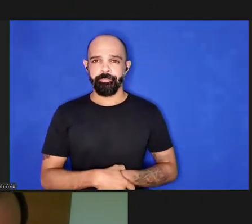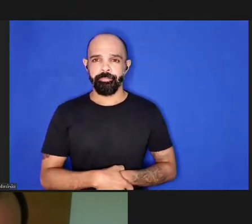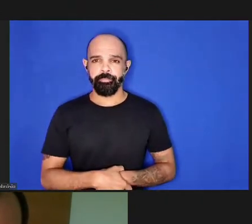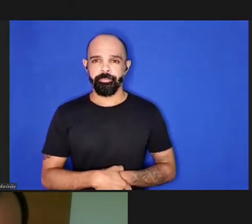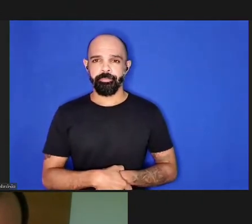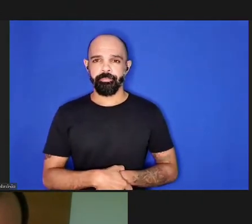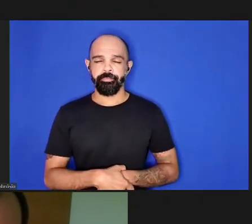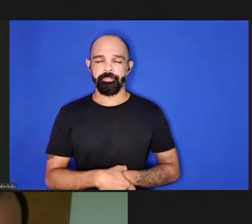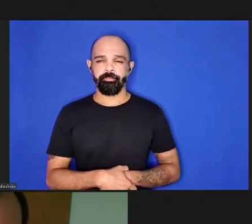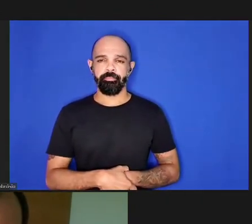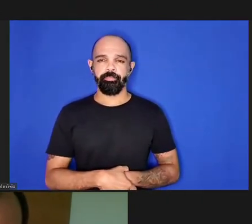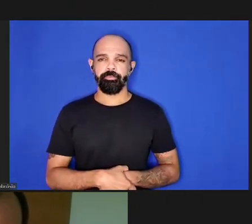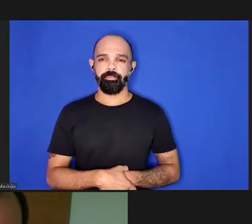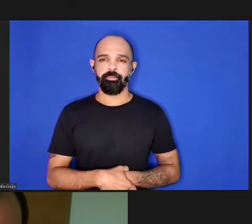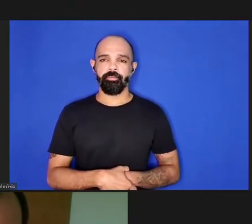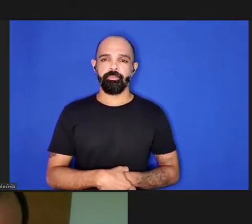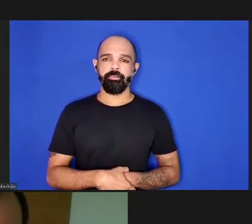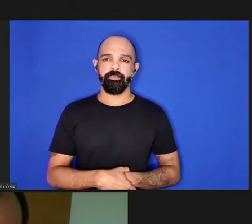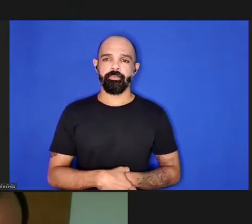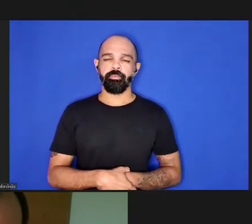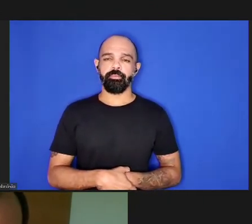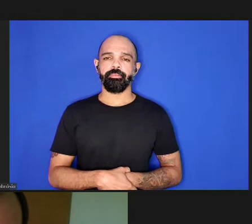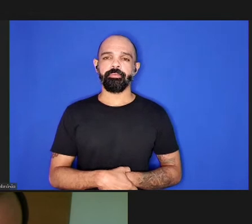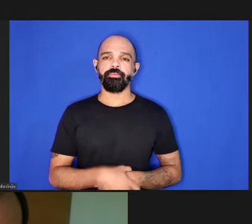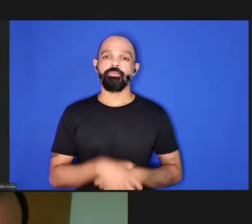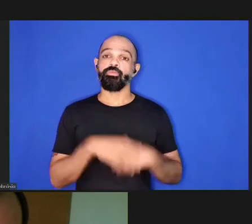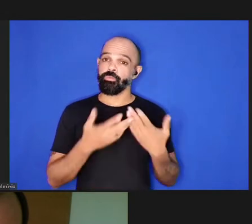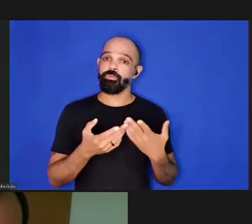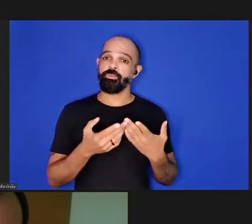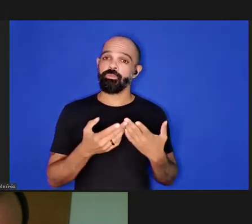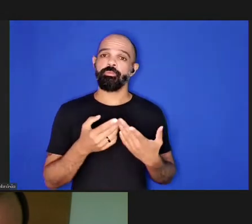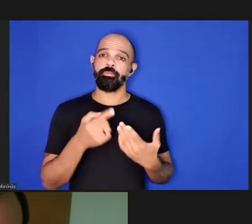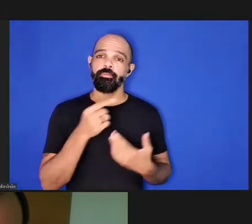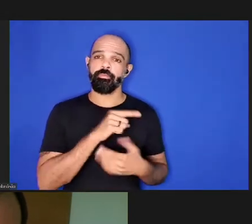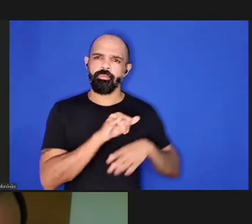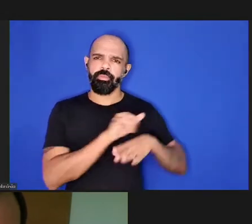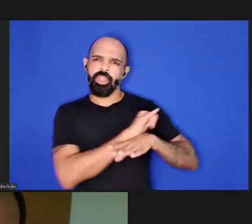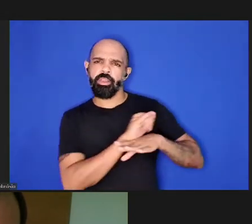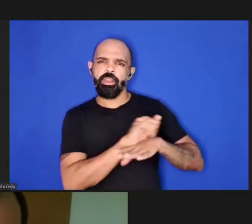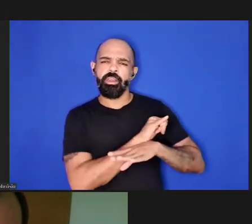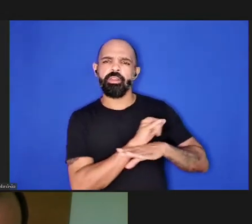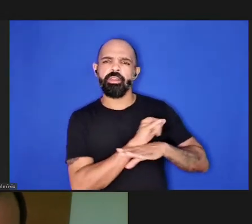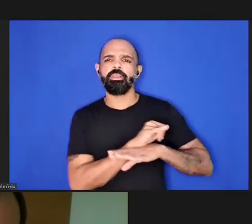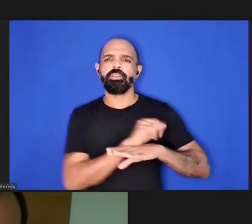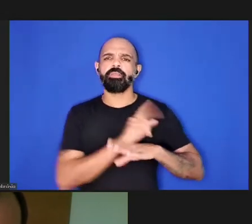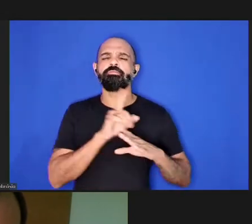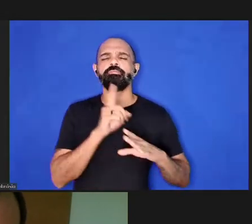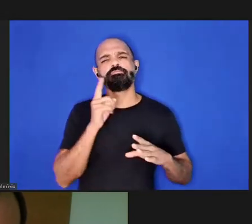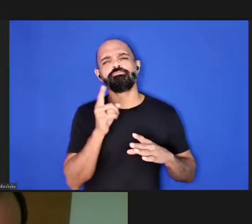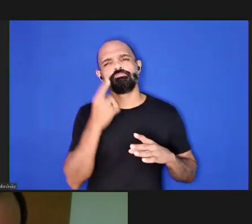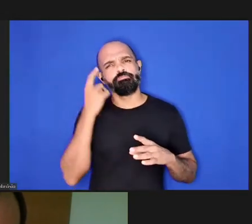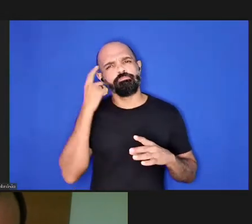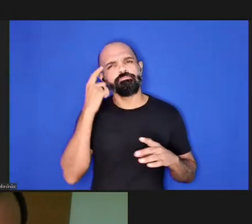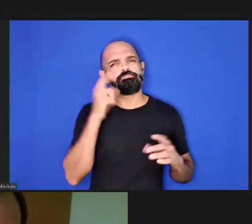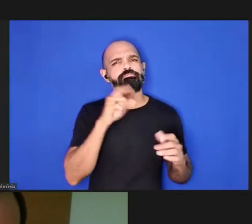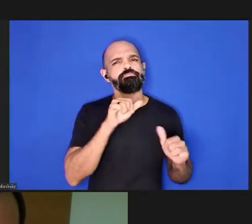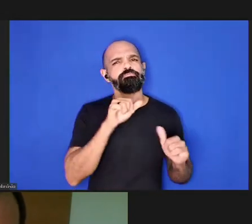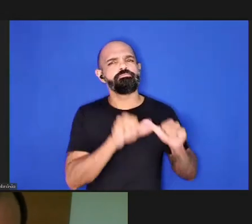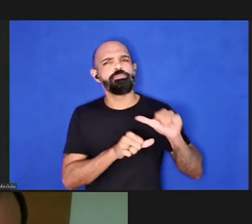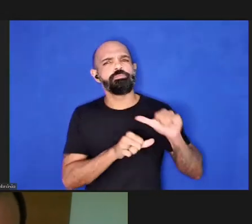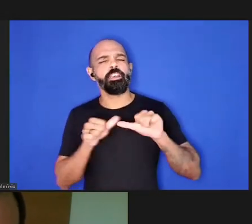Então, nós estamos reconsiderando essa estratégia a um certo ponto para